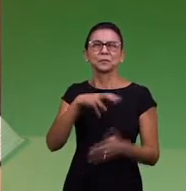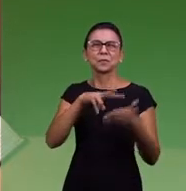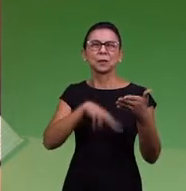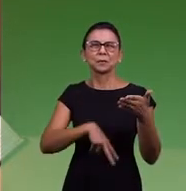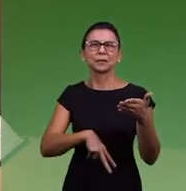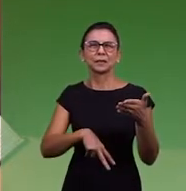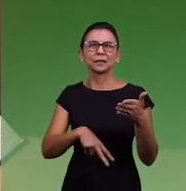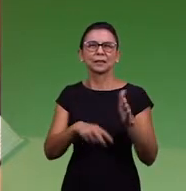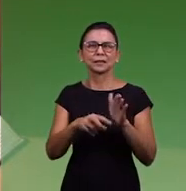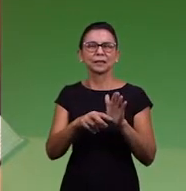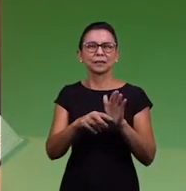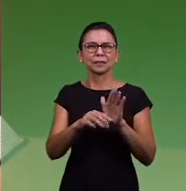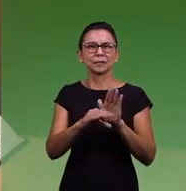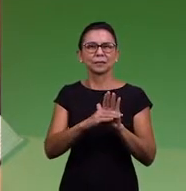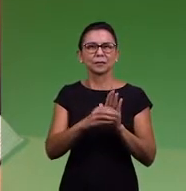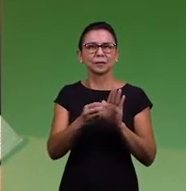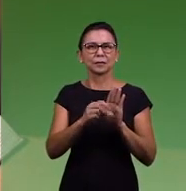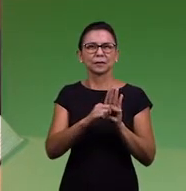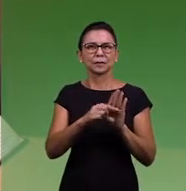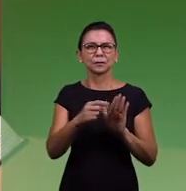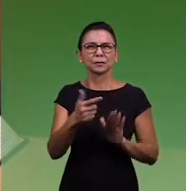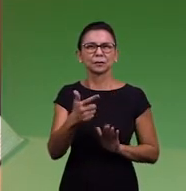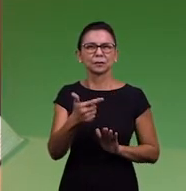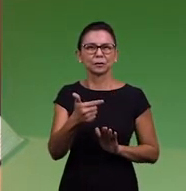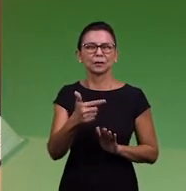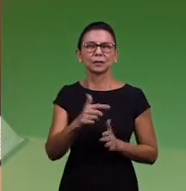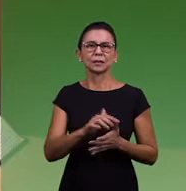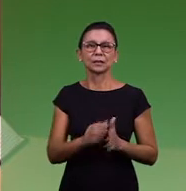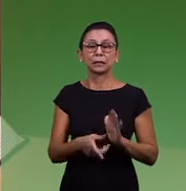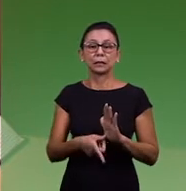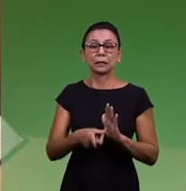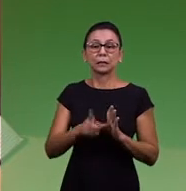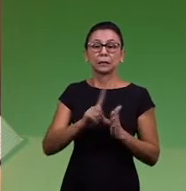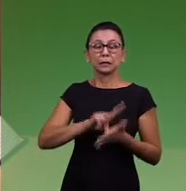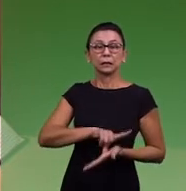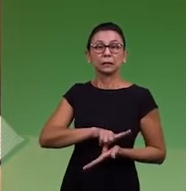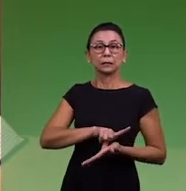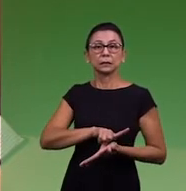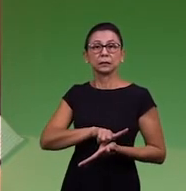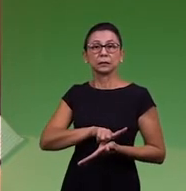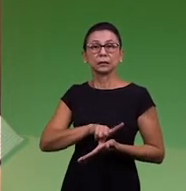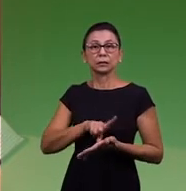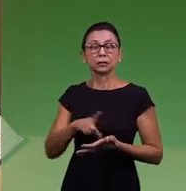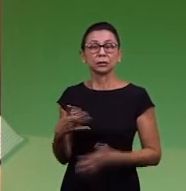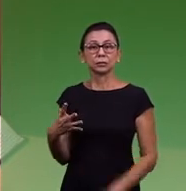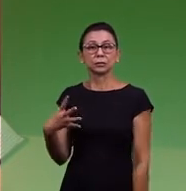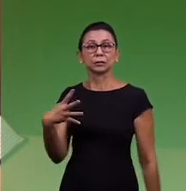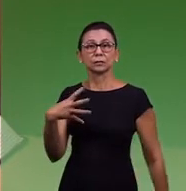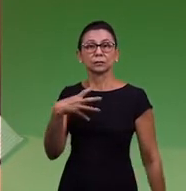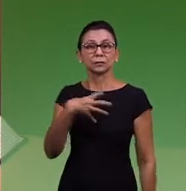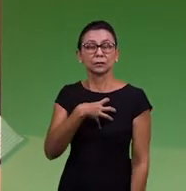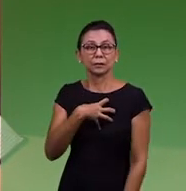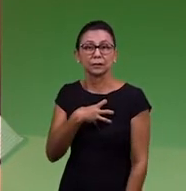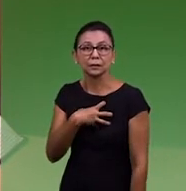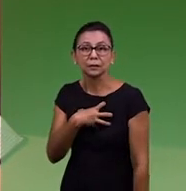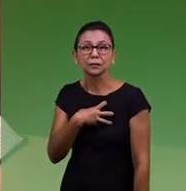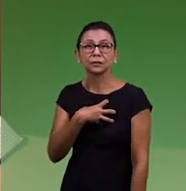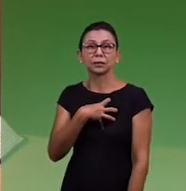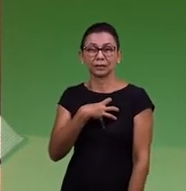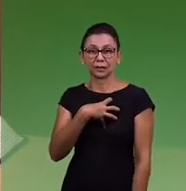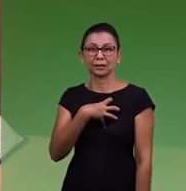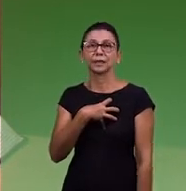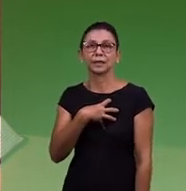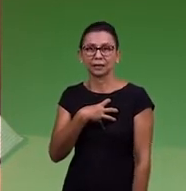o versículo 12 do capítulo 6. Ele diz assim, antes de eu o sentir, ele pôs a minha alma